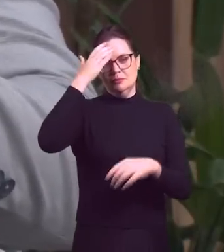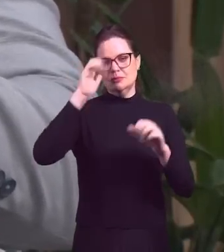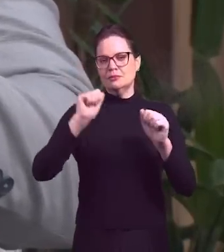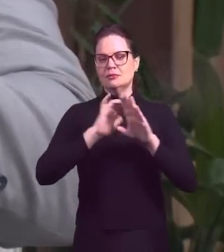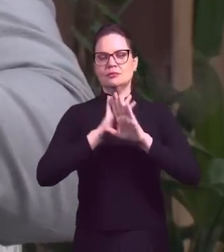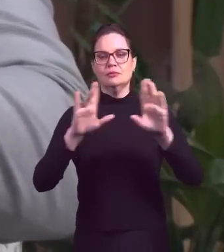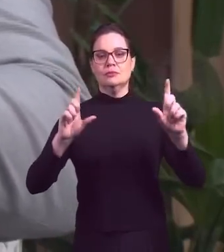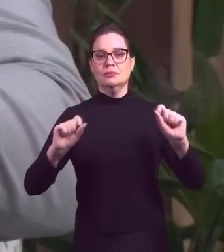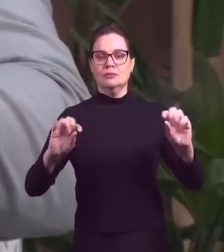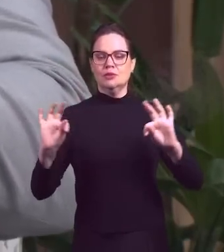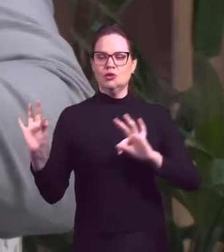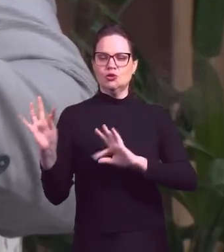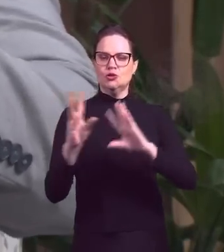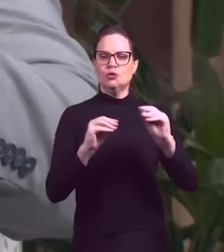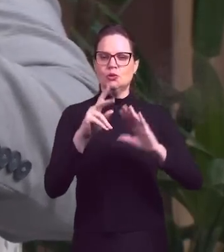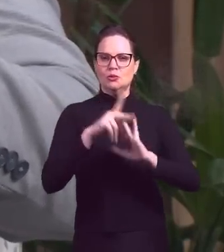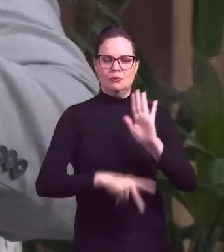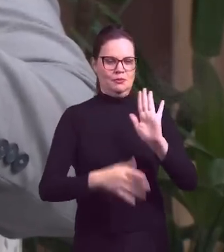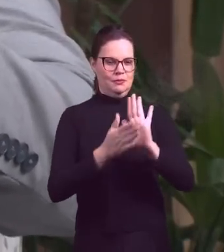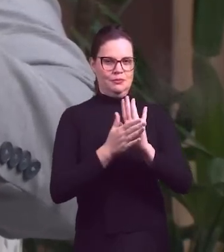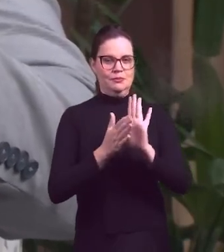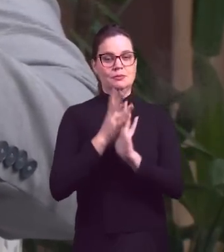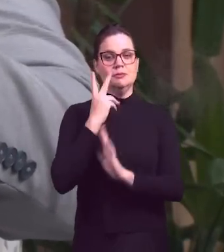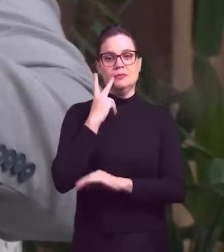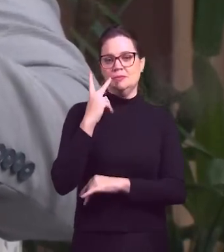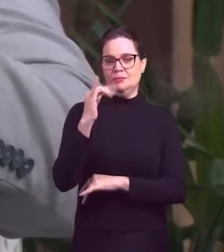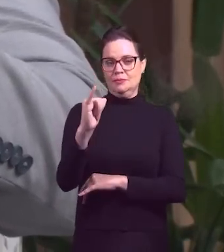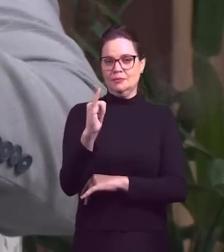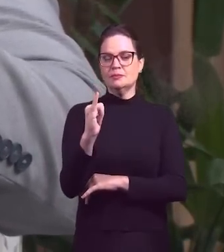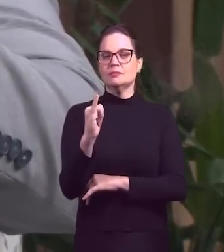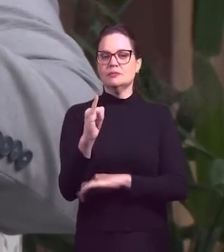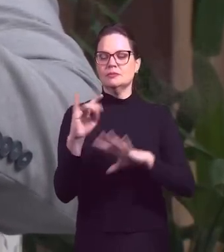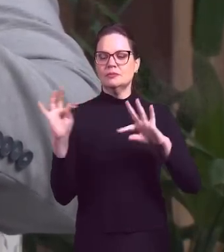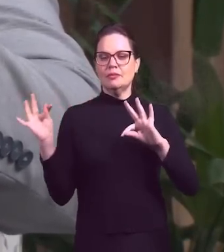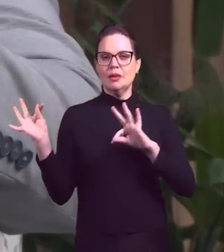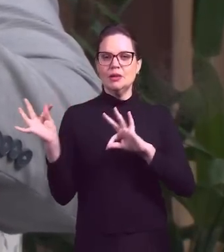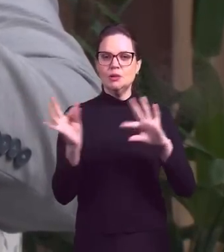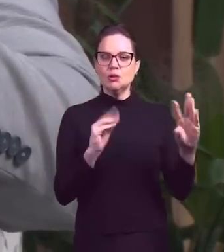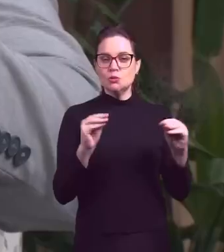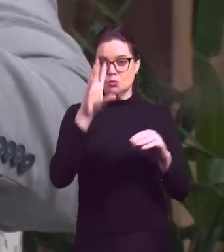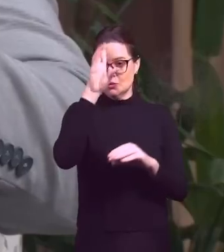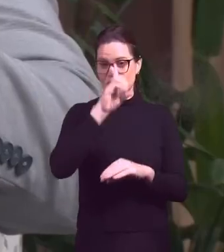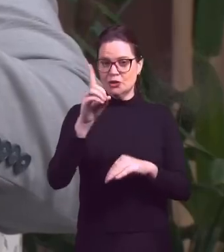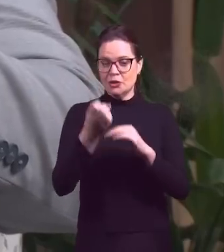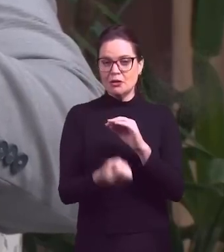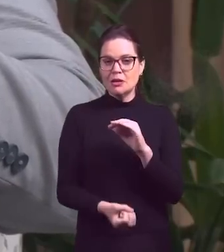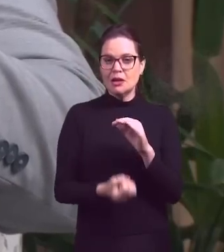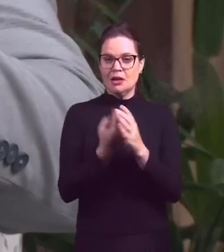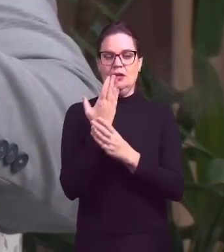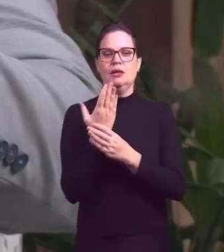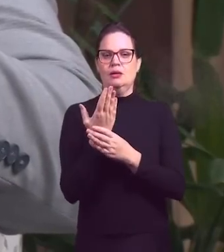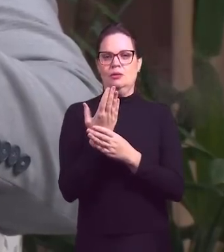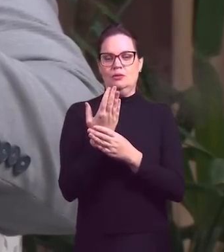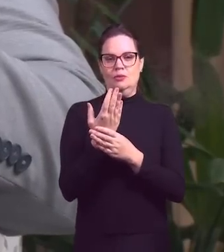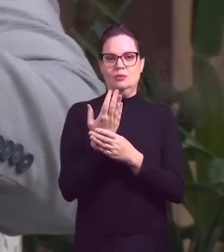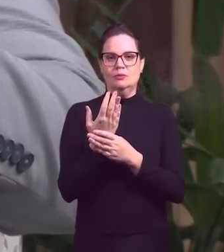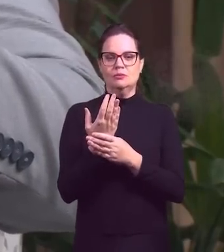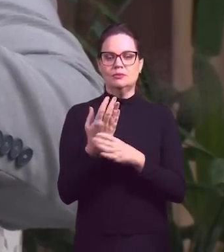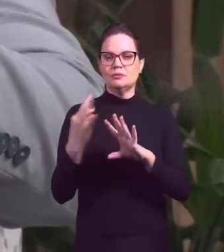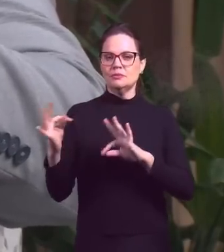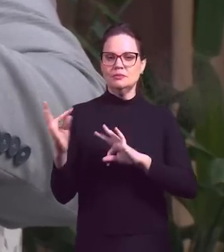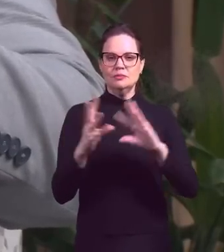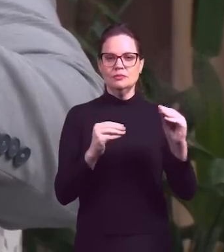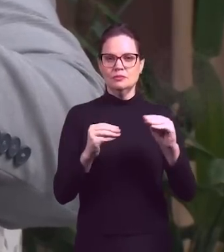entender que todo o projeto do Pai, projeto criador, ele